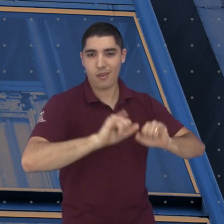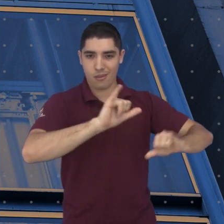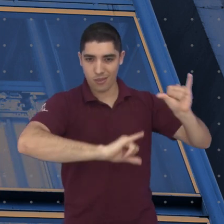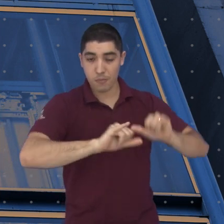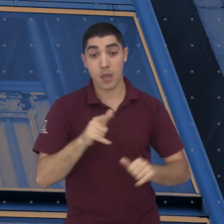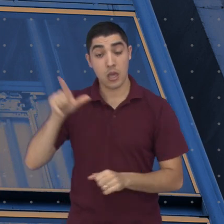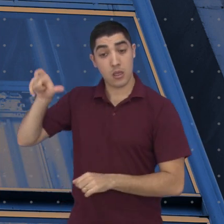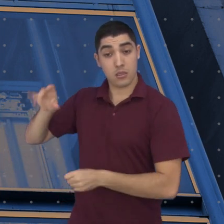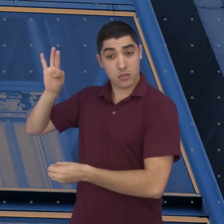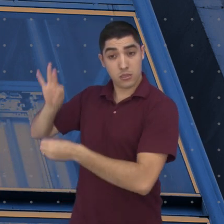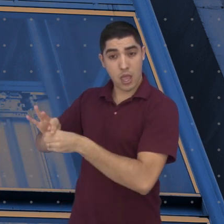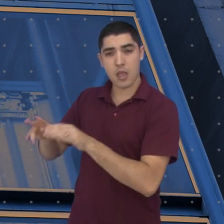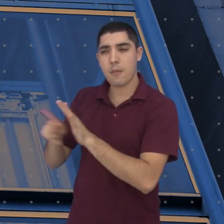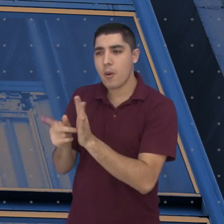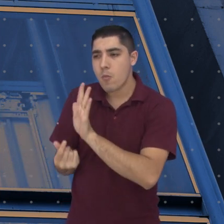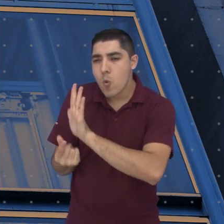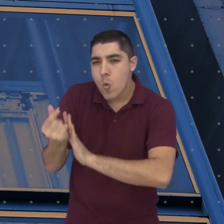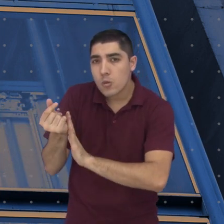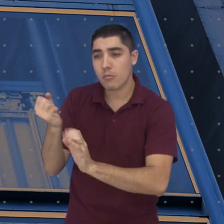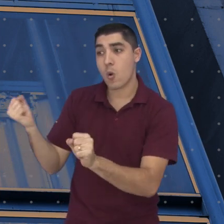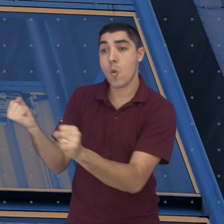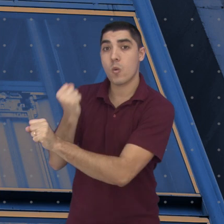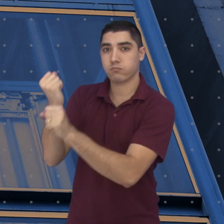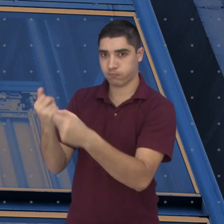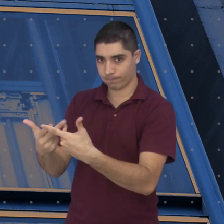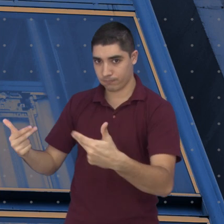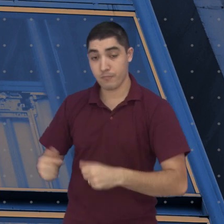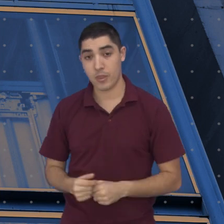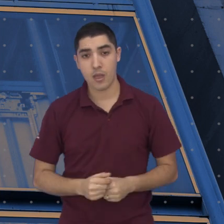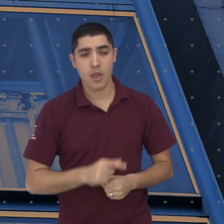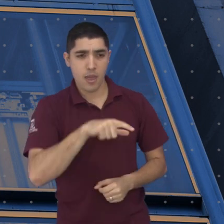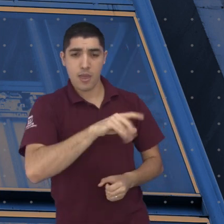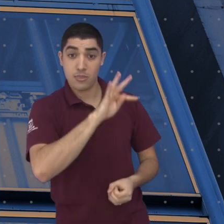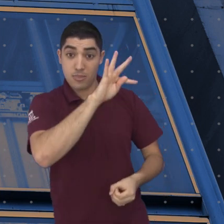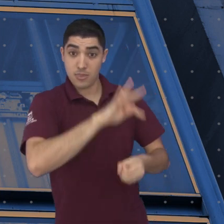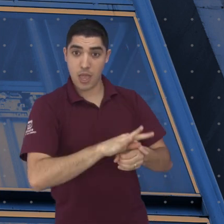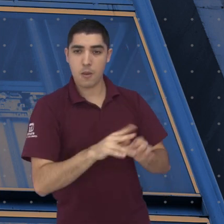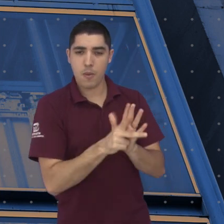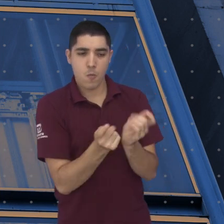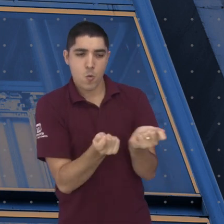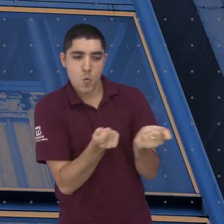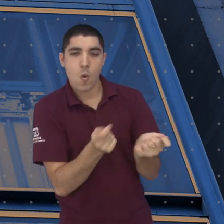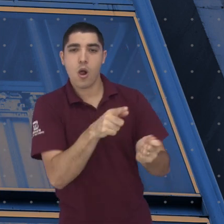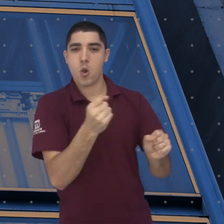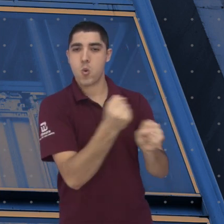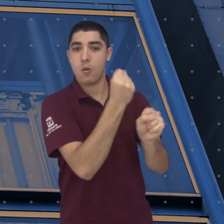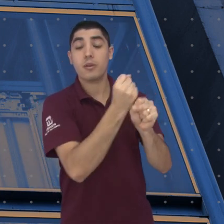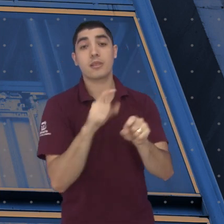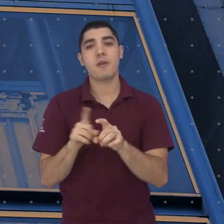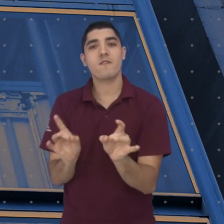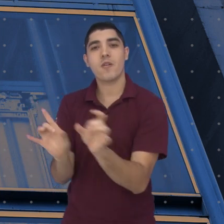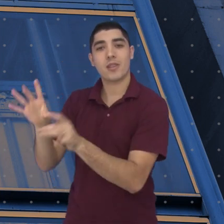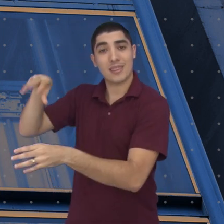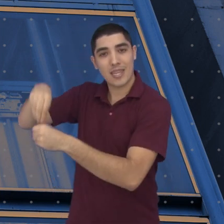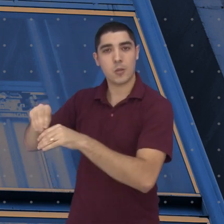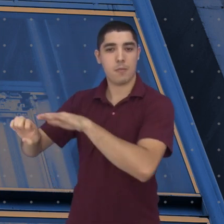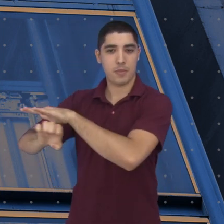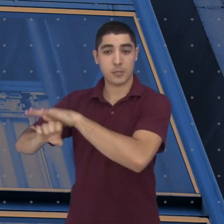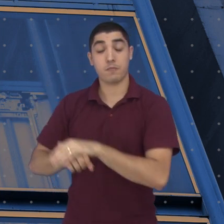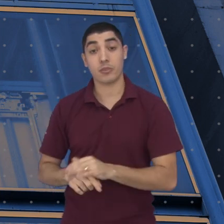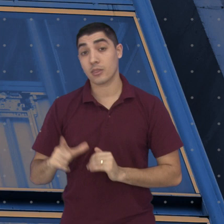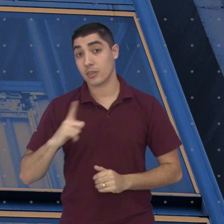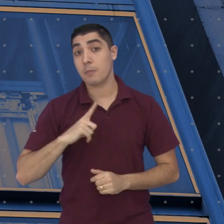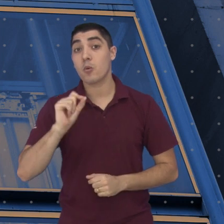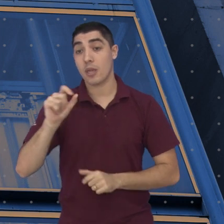técnico orçamentista de obras na construção civil tecnólogo em controle de obras e vendedor interno Ainda